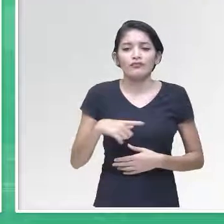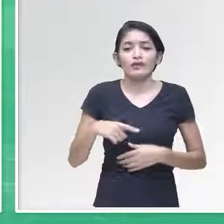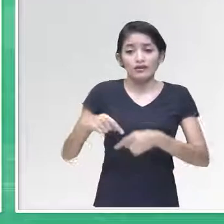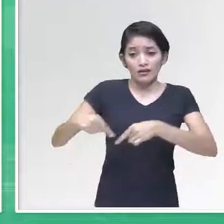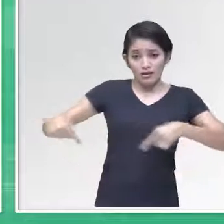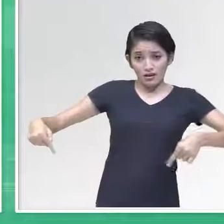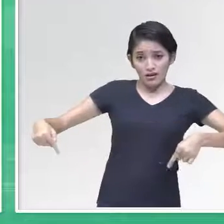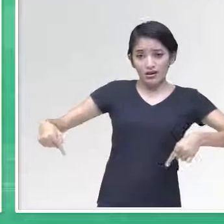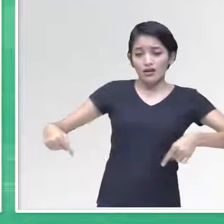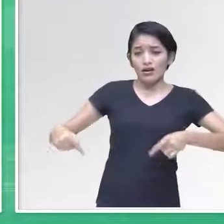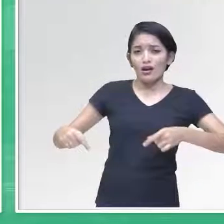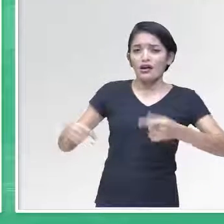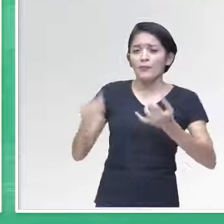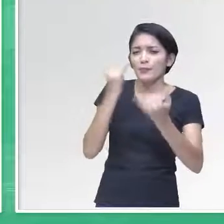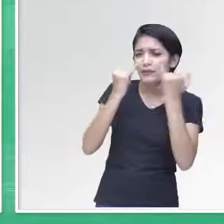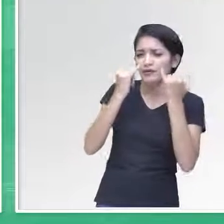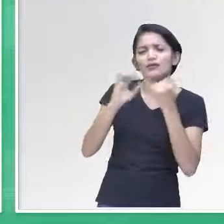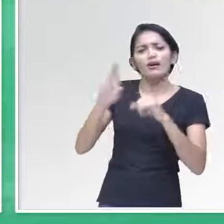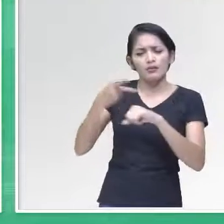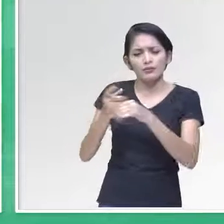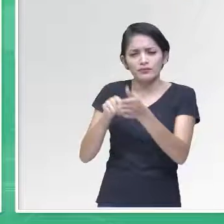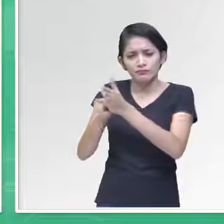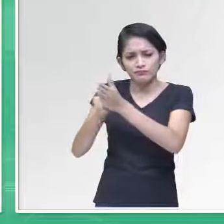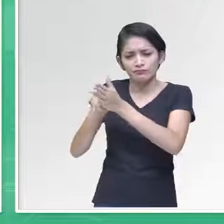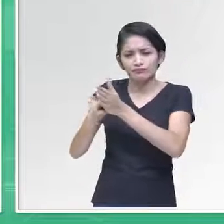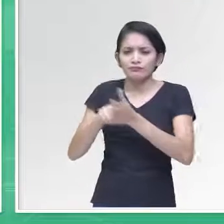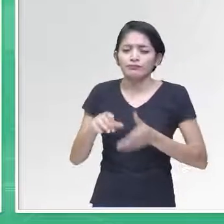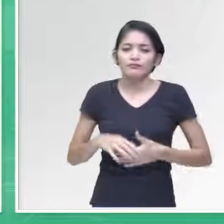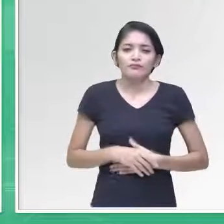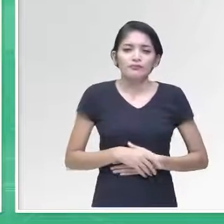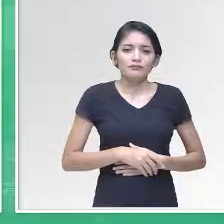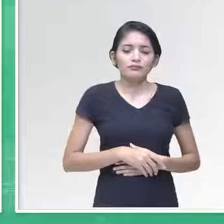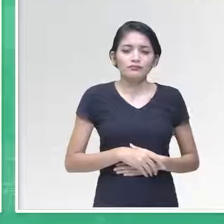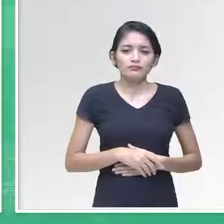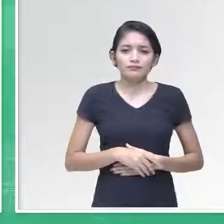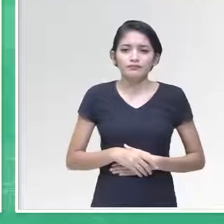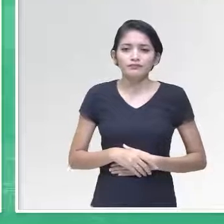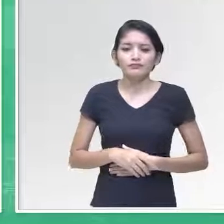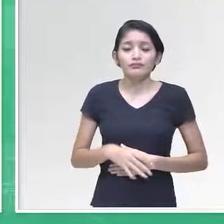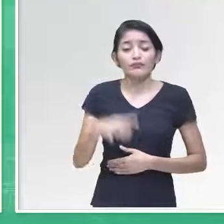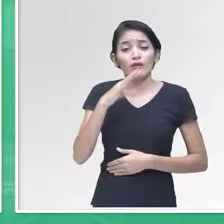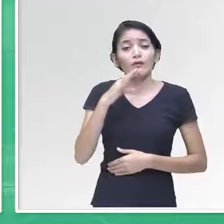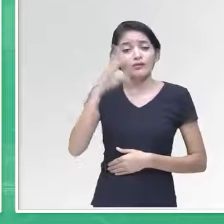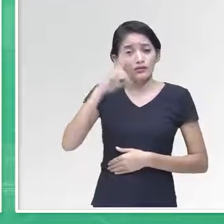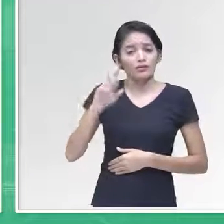de fonte, depois vocês dão uma olhadinha aí e dão uma pesquisada, tá? Mas vamos conhecer um pouquinho dessa história